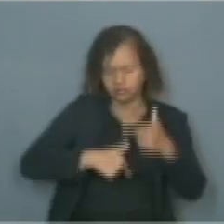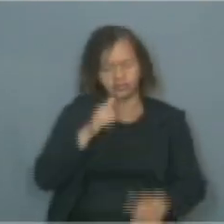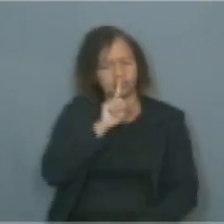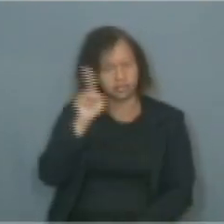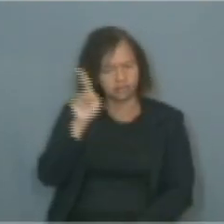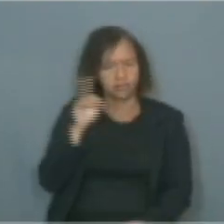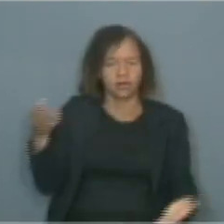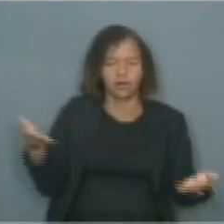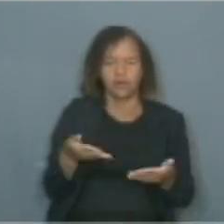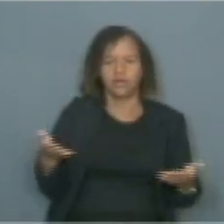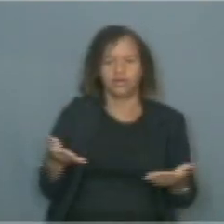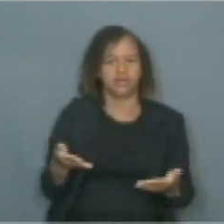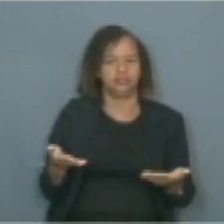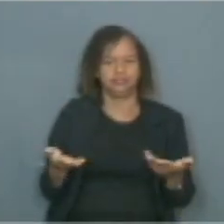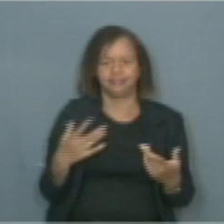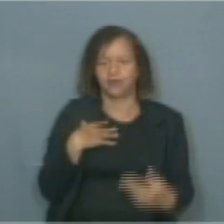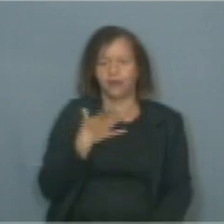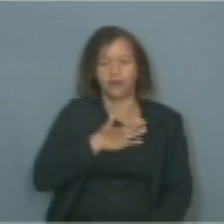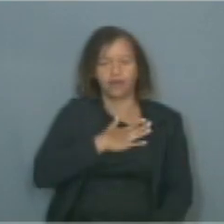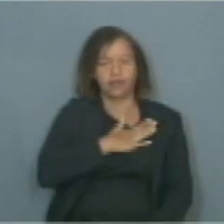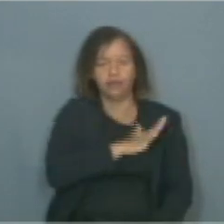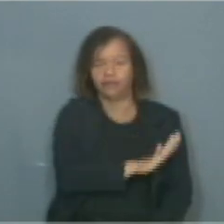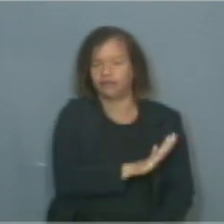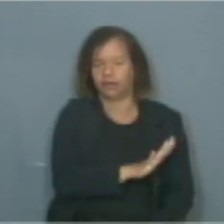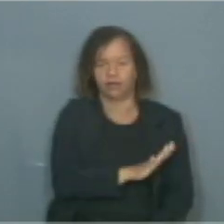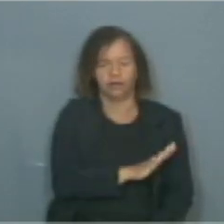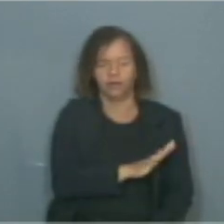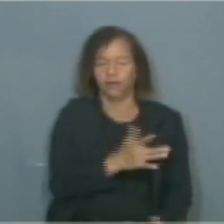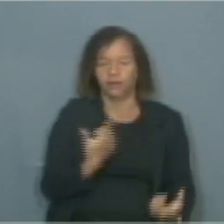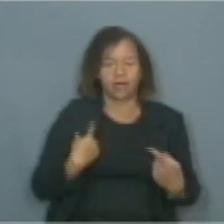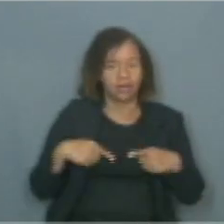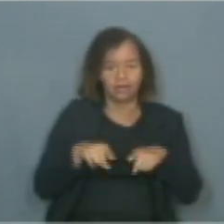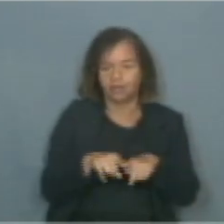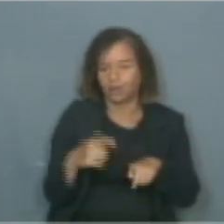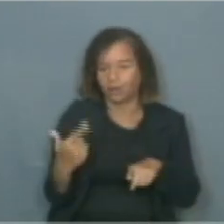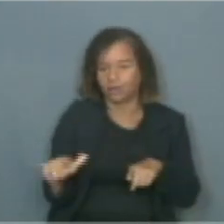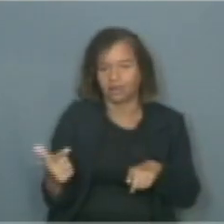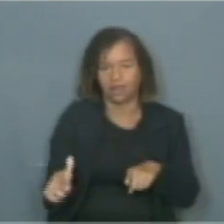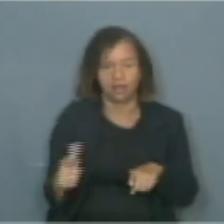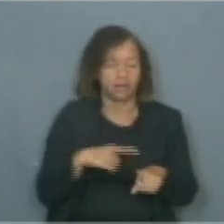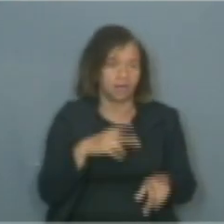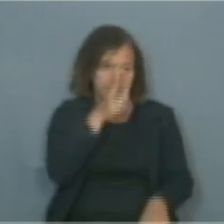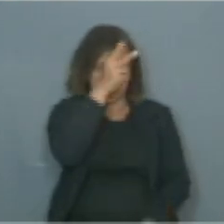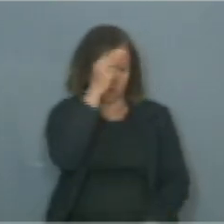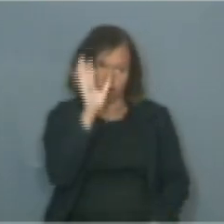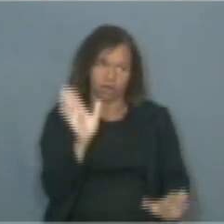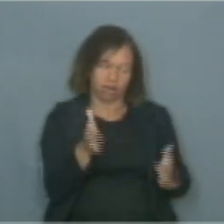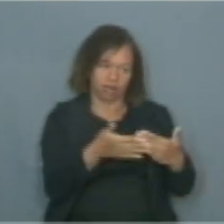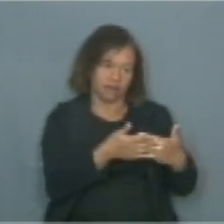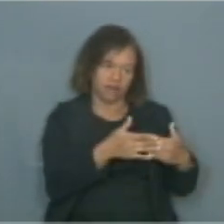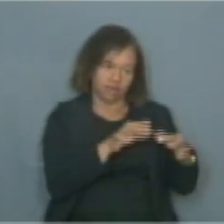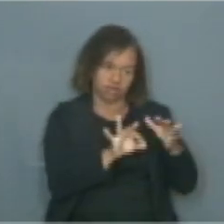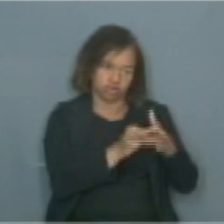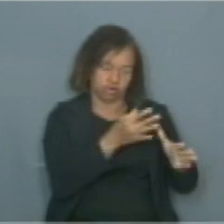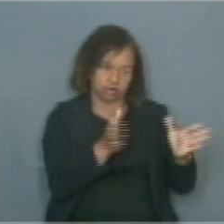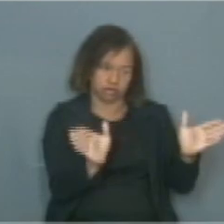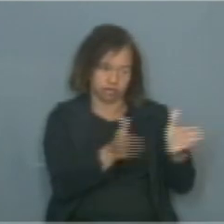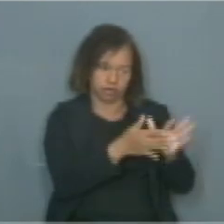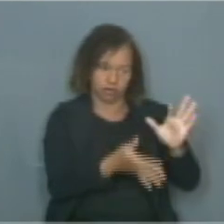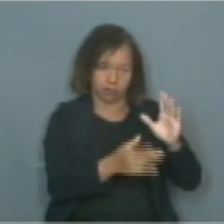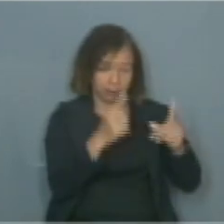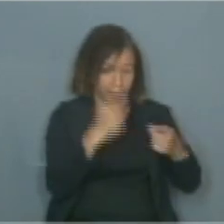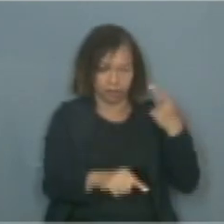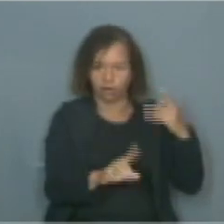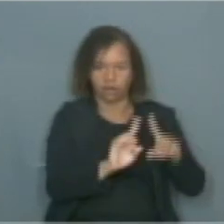ali, hoje funciona de forma precária. Não existe mais o convênio. E não adianta dizer que foi a prefeitura que rompeu. Eu fui buscar. Não